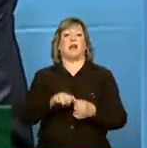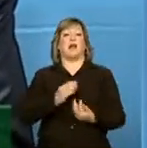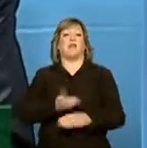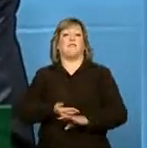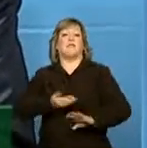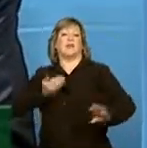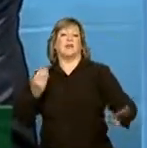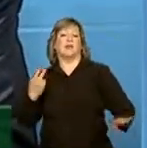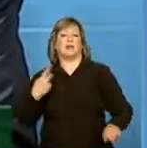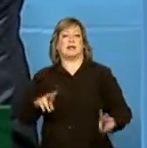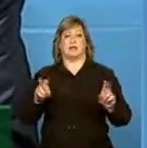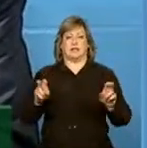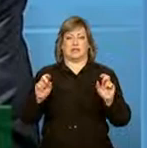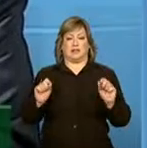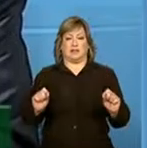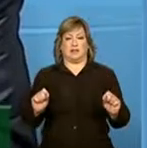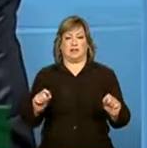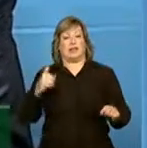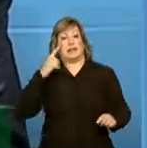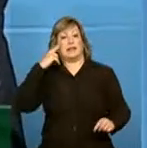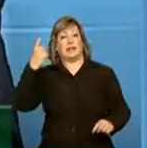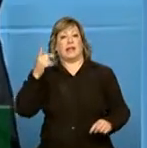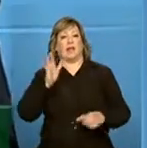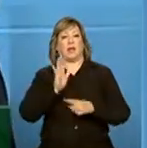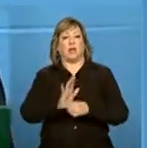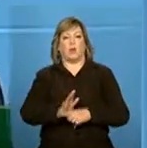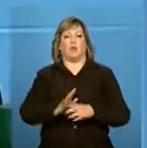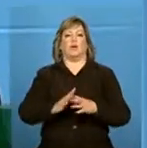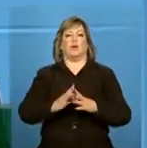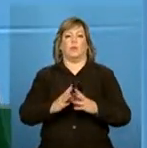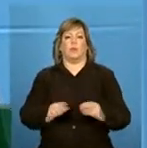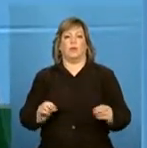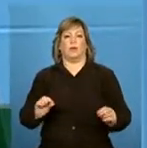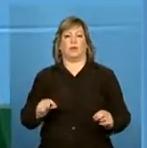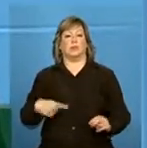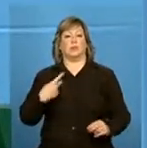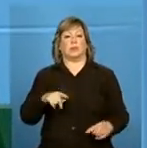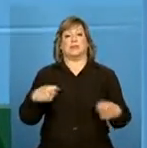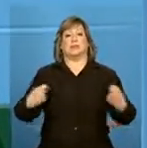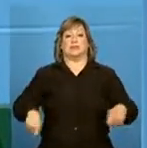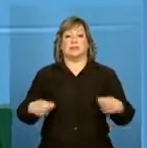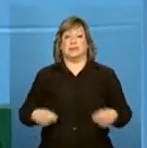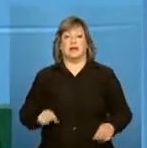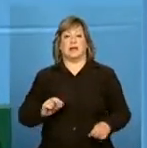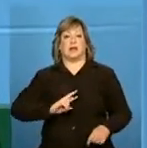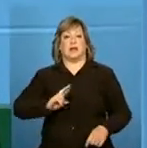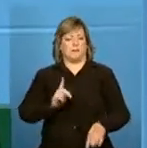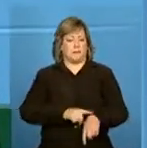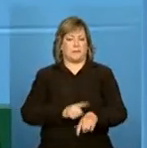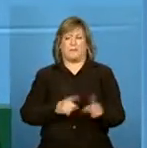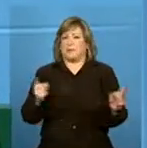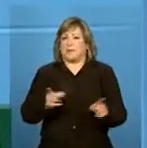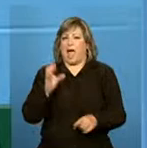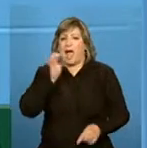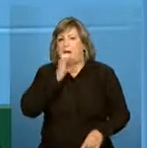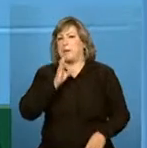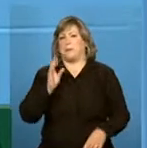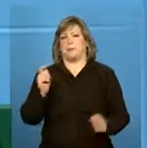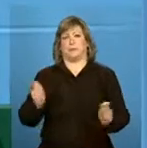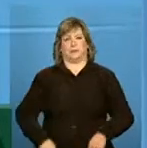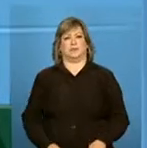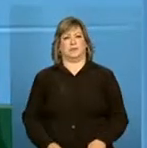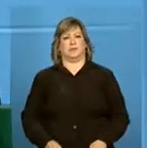perspectivas do tema, de suas soluções e de seus necessários resultados no menor prazo possível, e